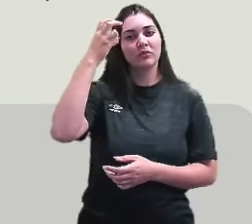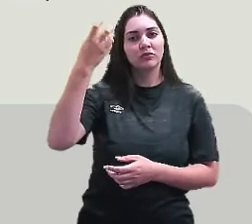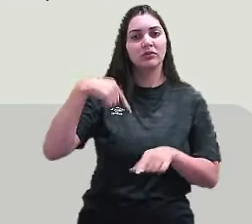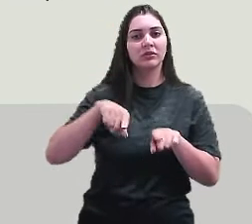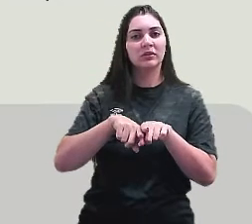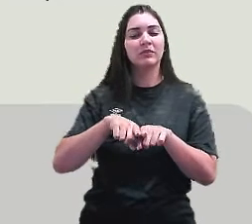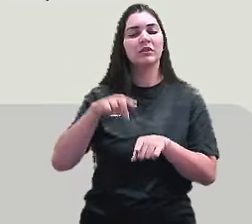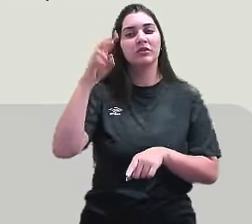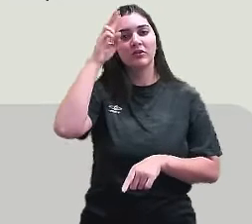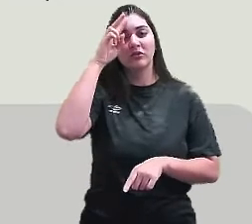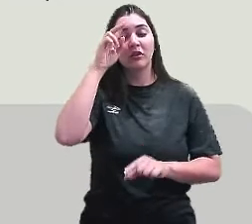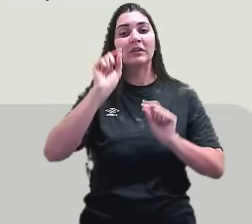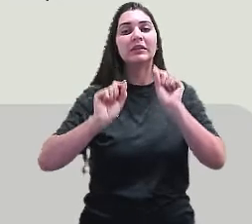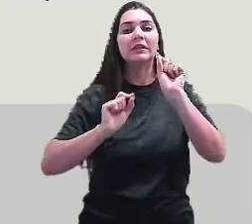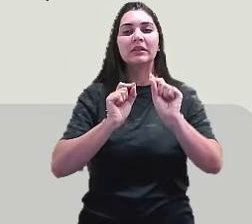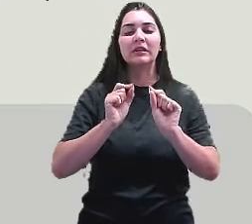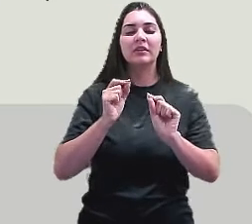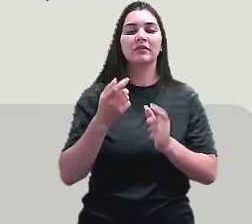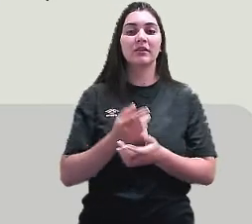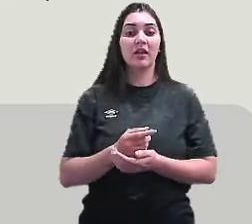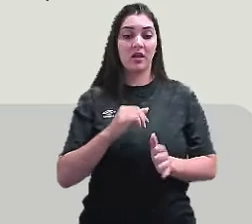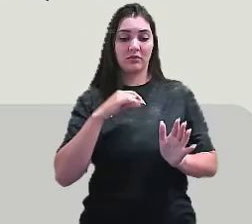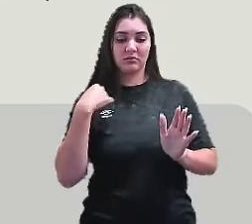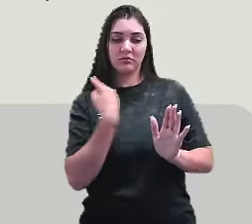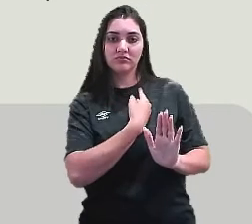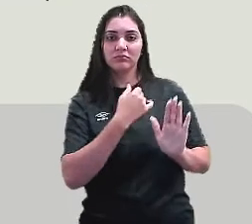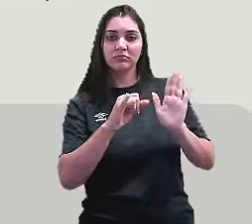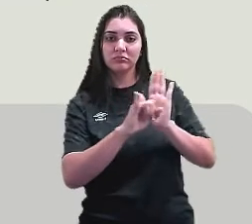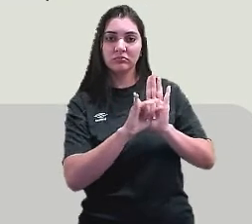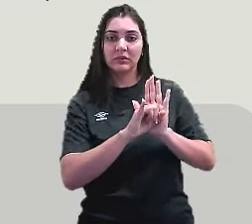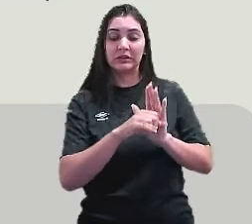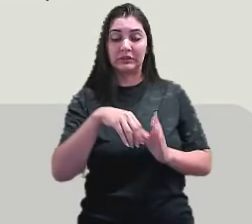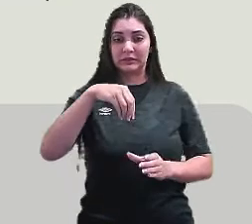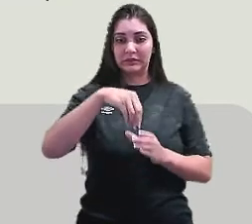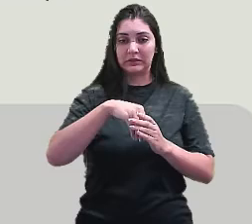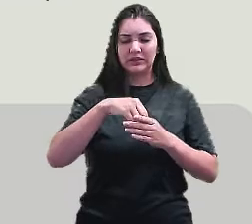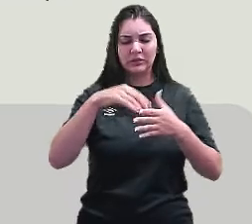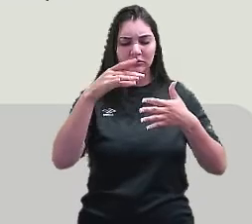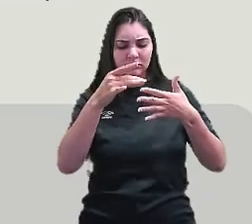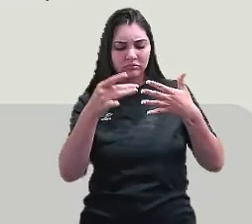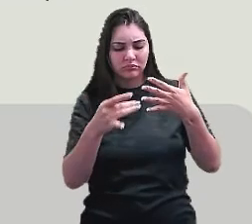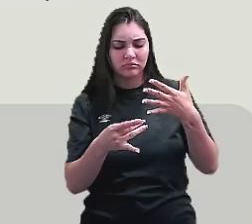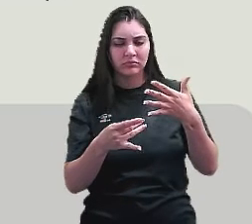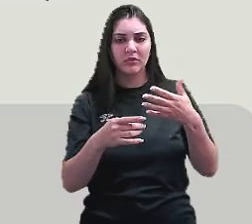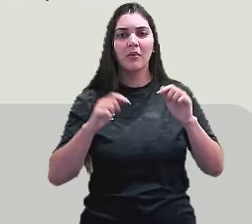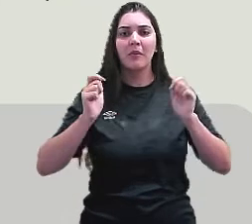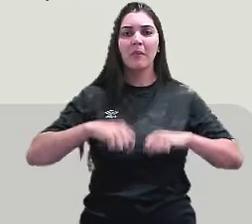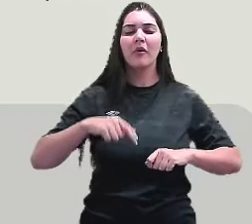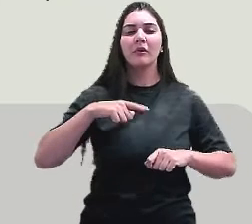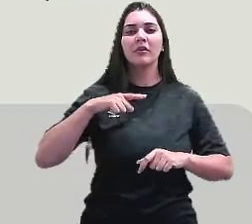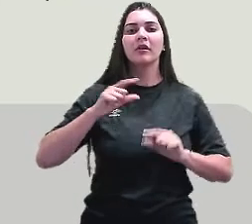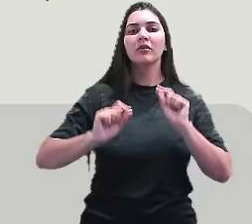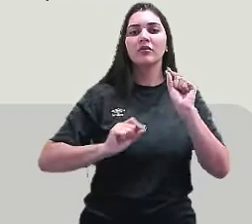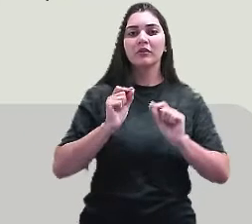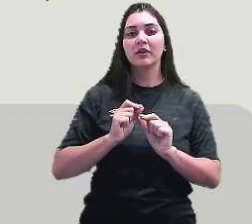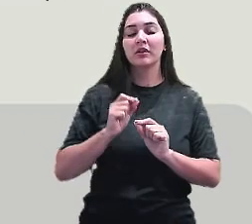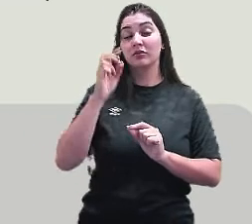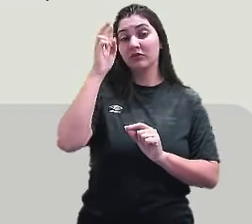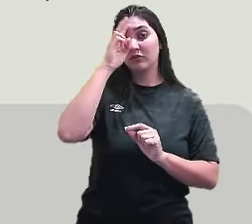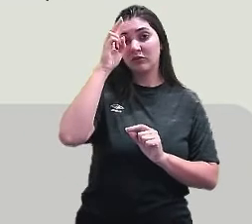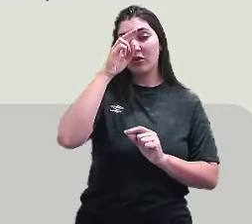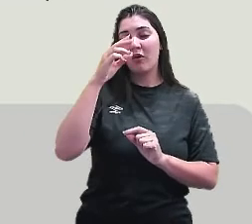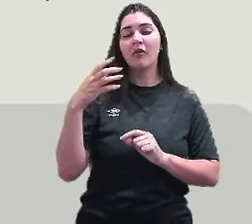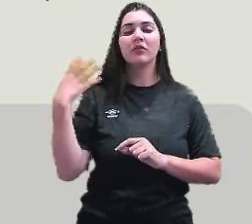quem somos, justamente, é a nossa identidade. Dentro dessas definições, podem ser incluídos os contos,